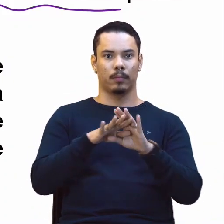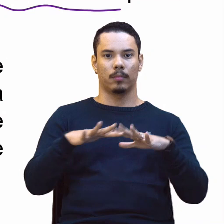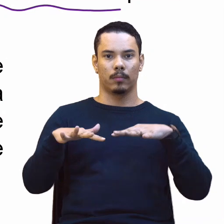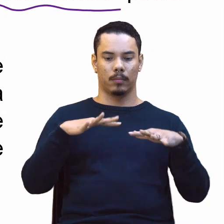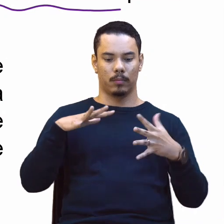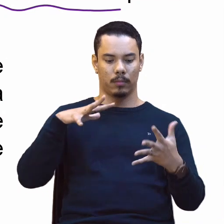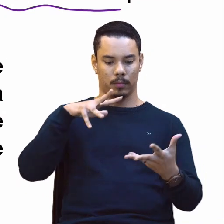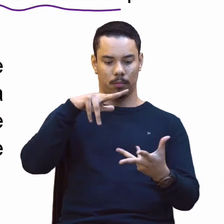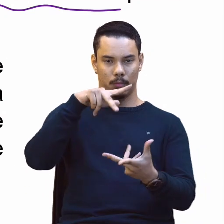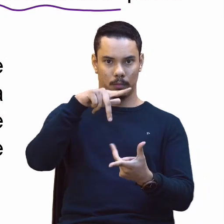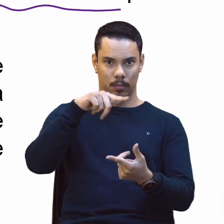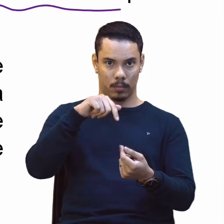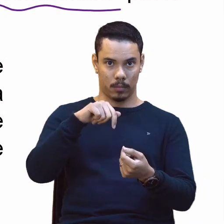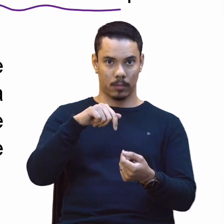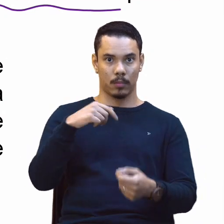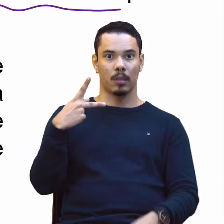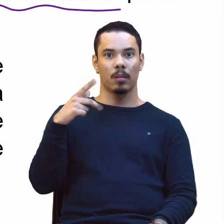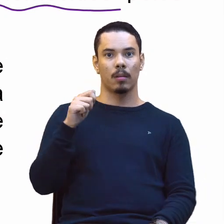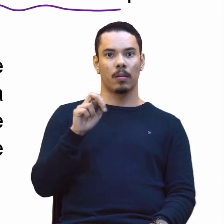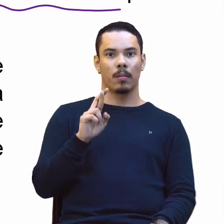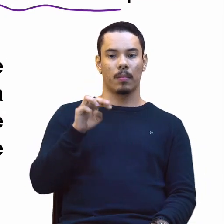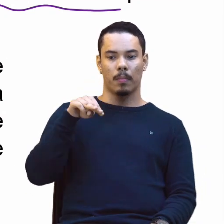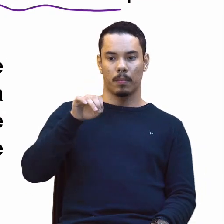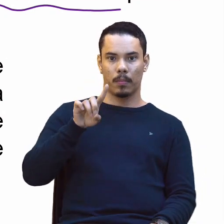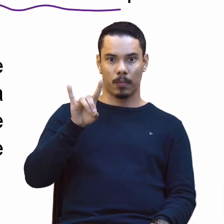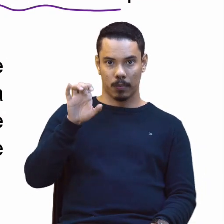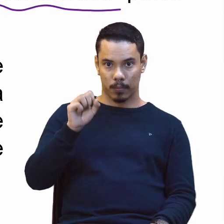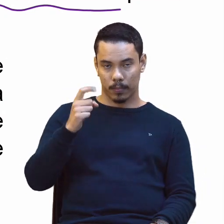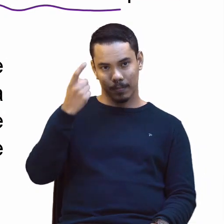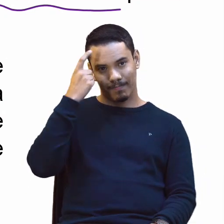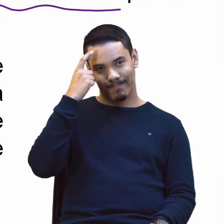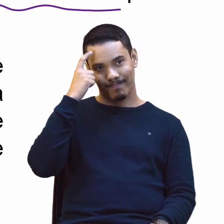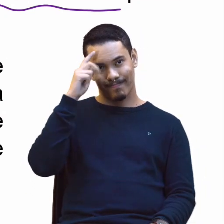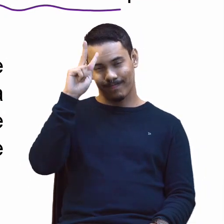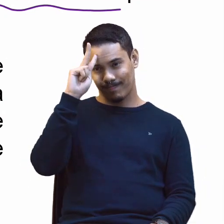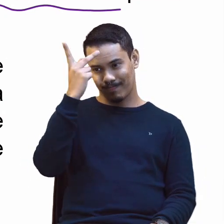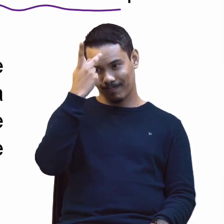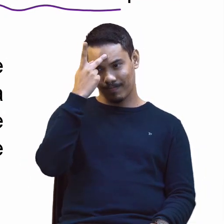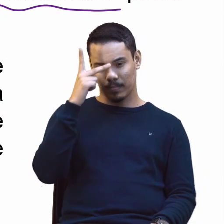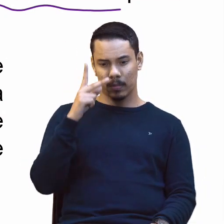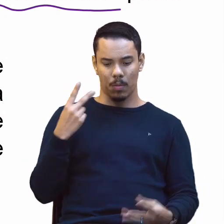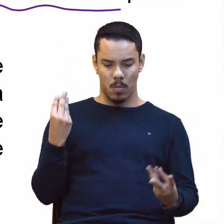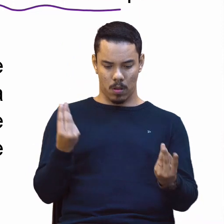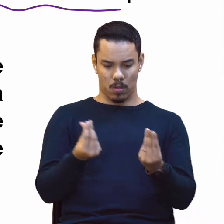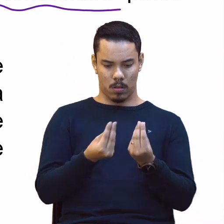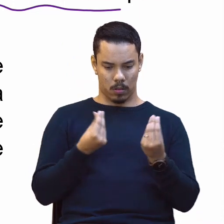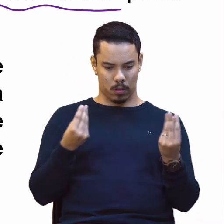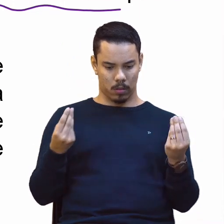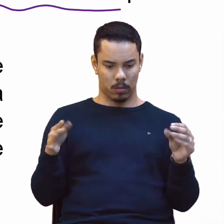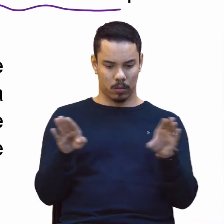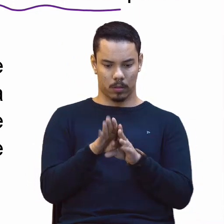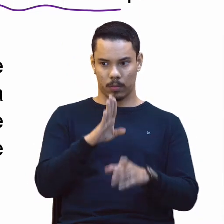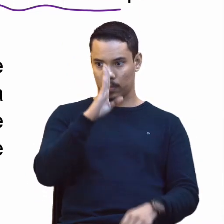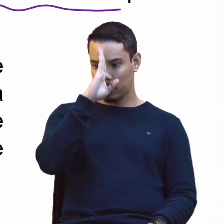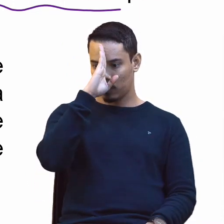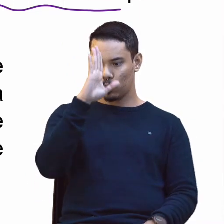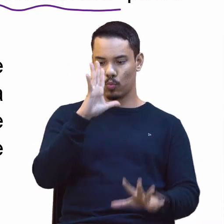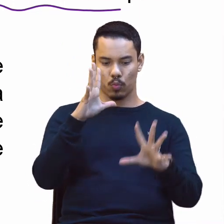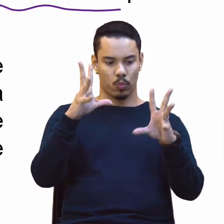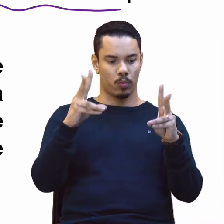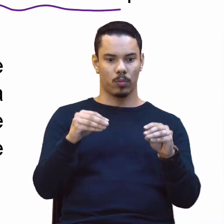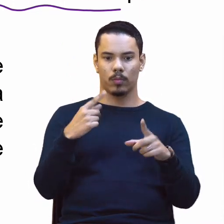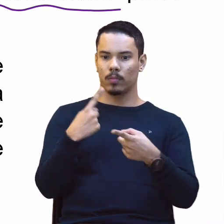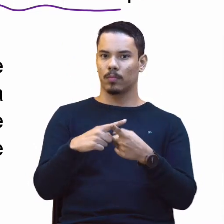mundo, Parmênides achava contraditório buscar a essência, né, o princípio de tudo, naquilo que não